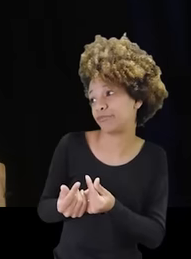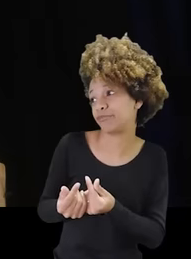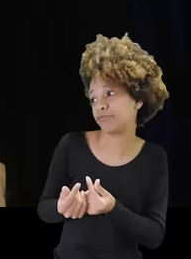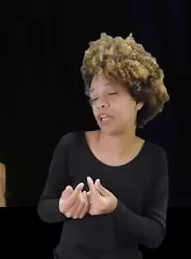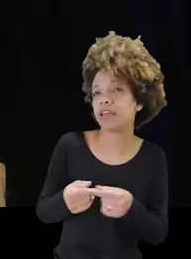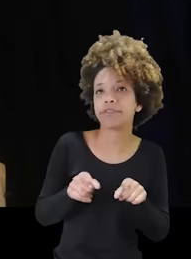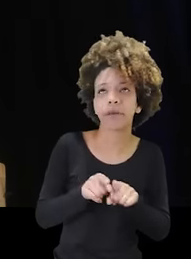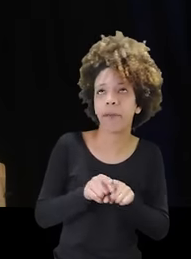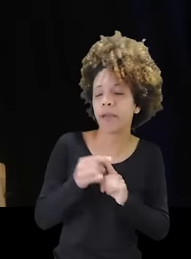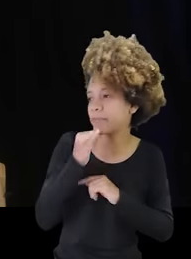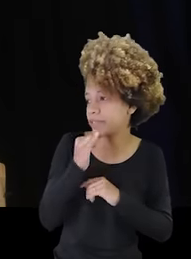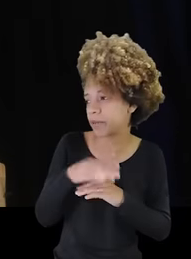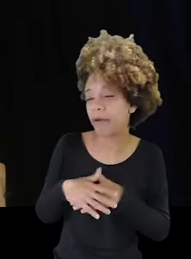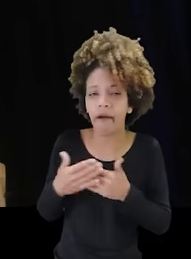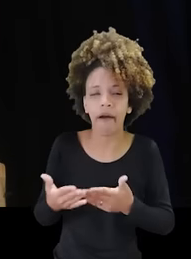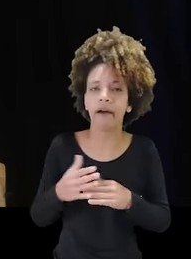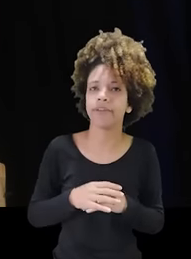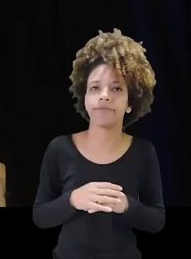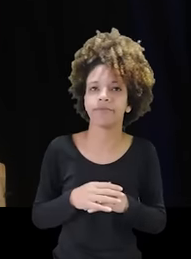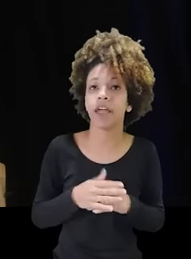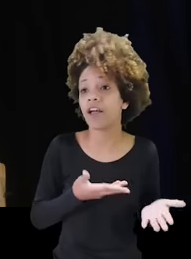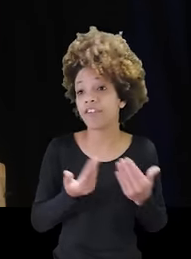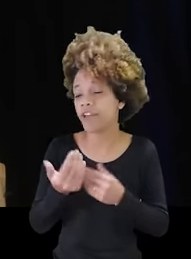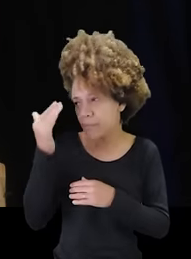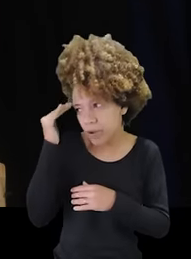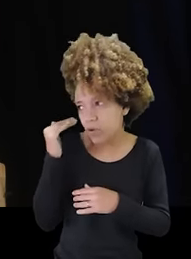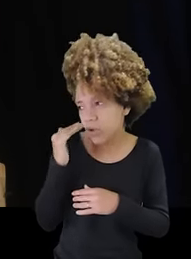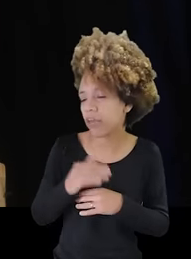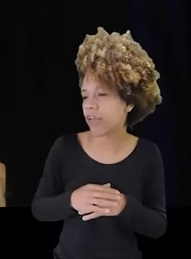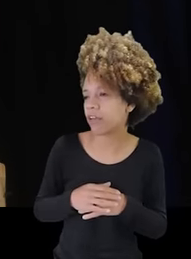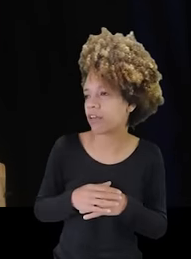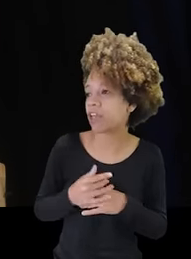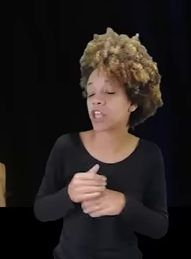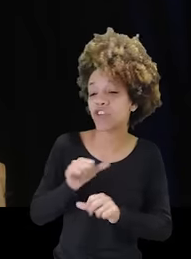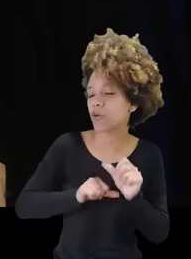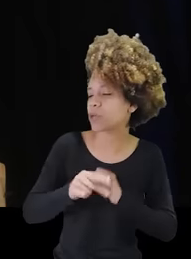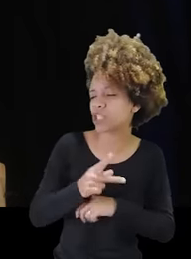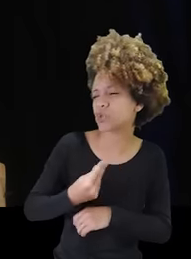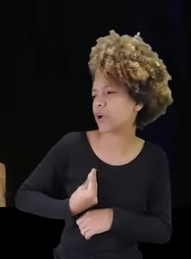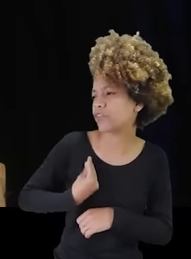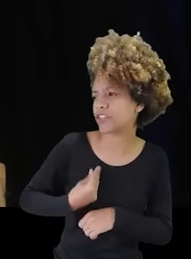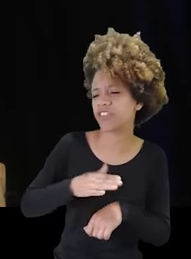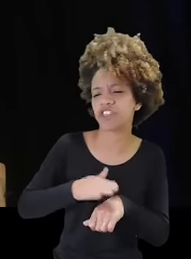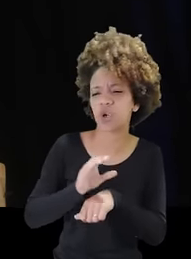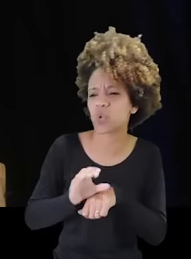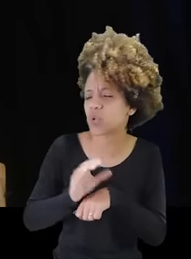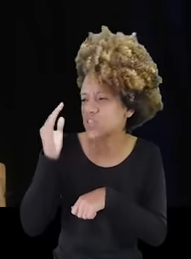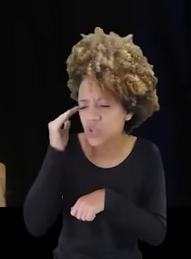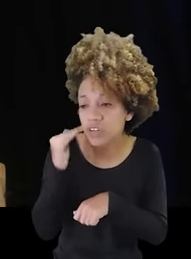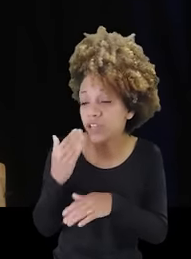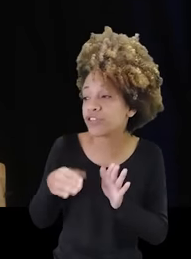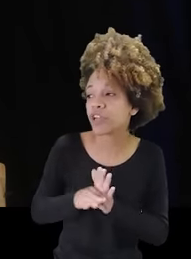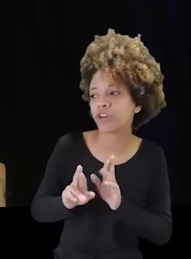tem desde até por exemplo ai vem para Coreia que eu que eu vou mudar sua vida você vai fazer um curso de coreano